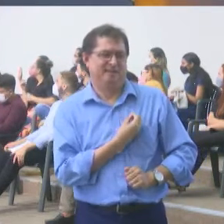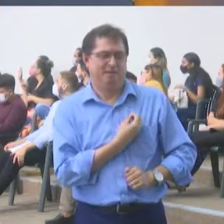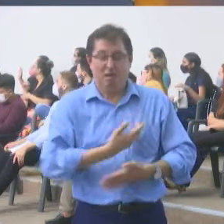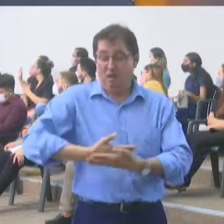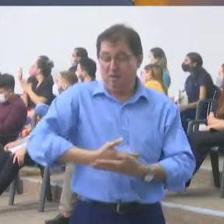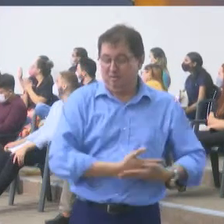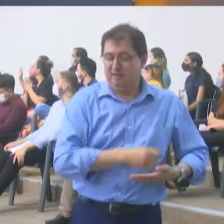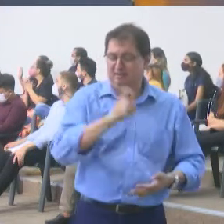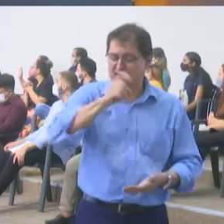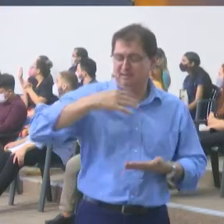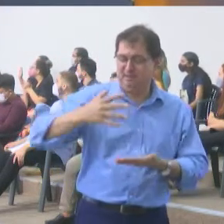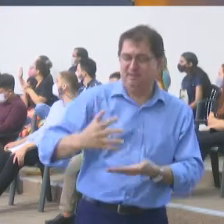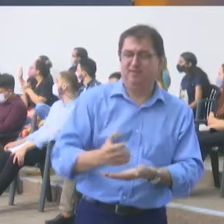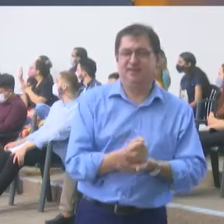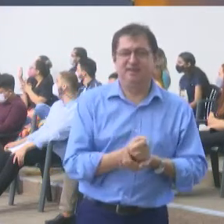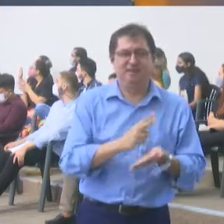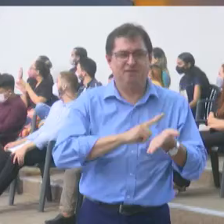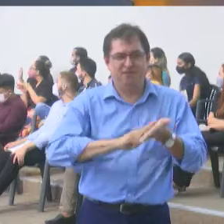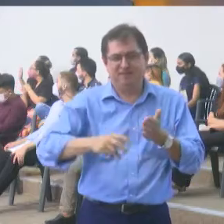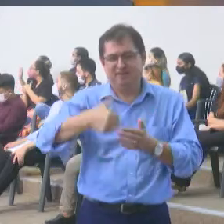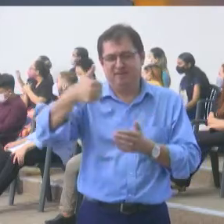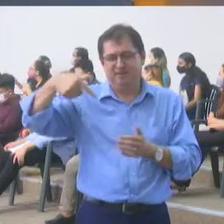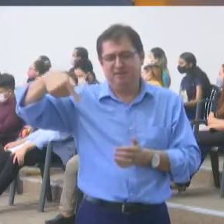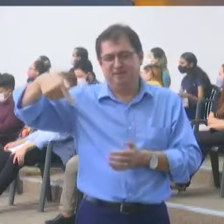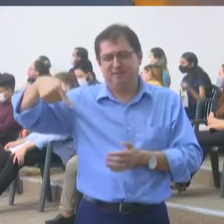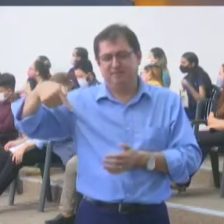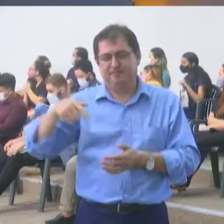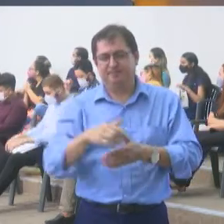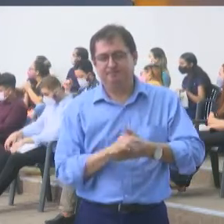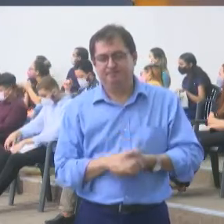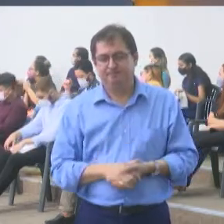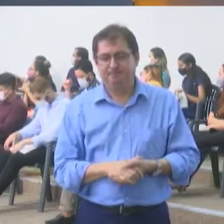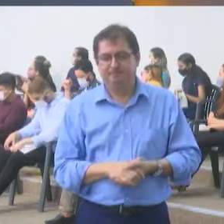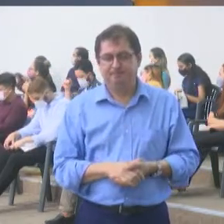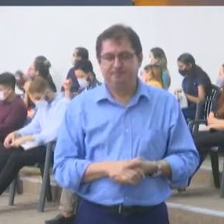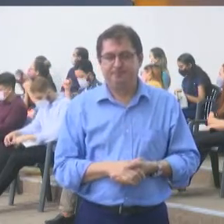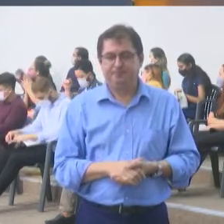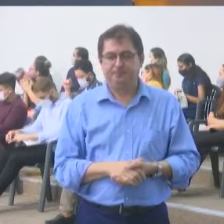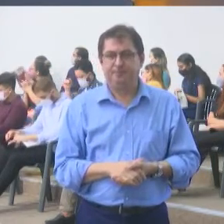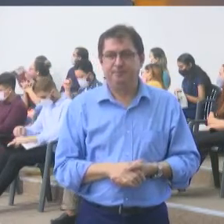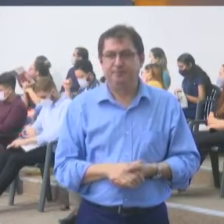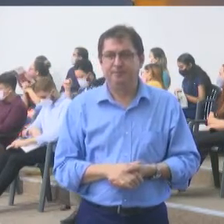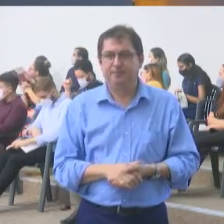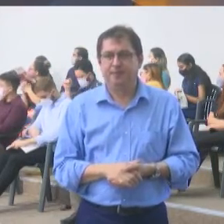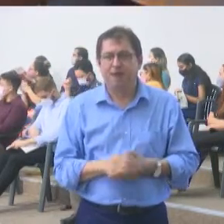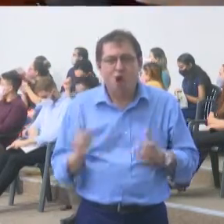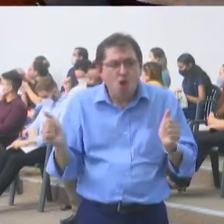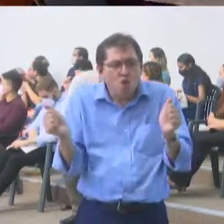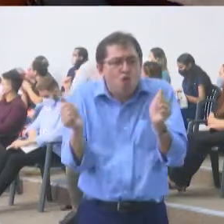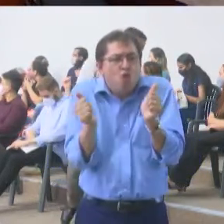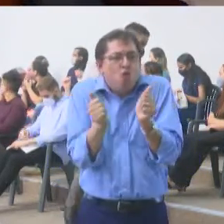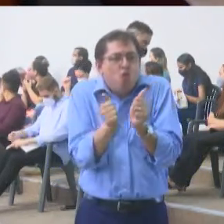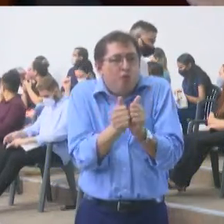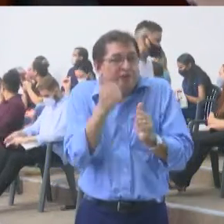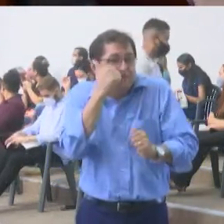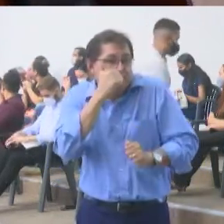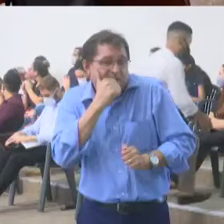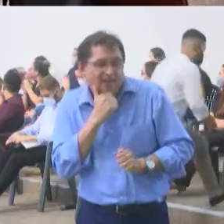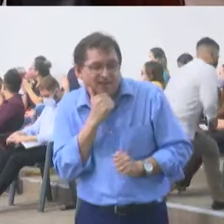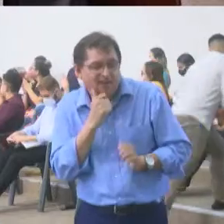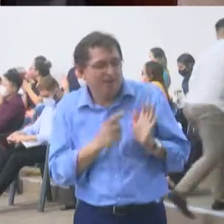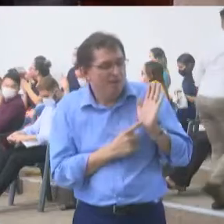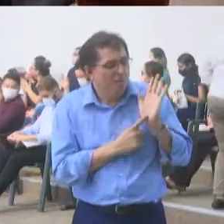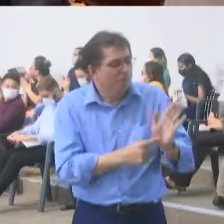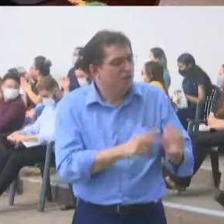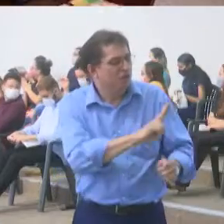um resgatador. Versículo 17. Leia para mim, por favor, que é o versículo chave. As vizinhas lhe deram nome, dizendo: a